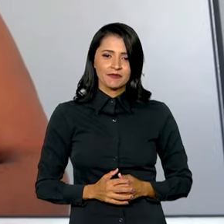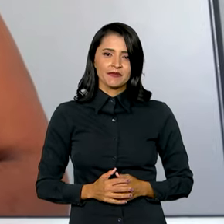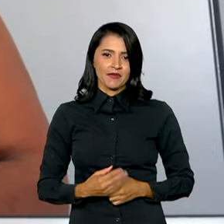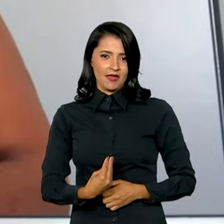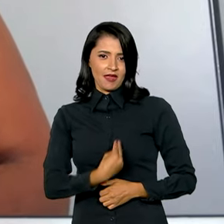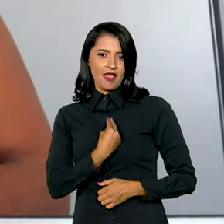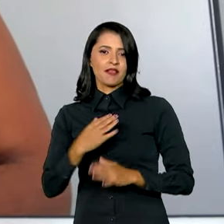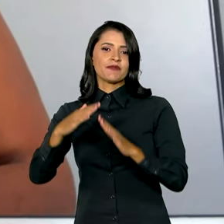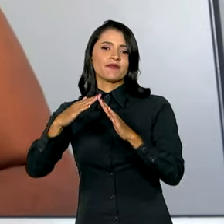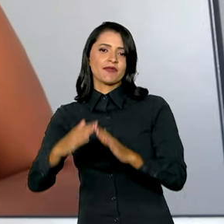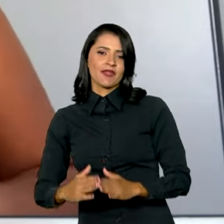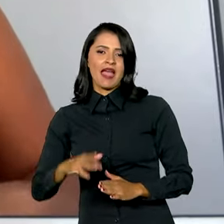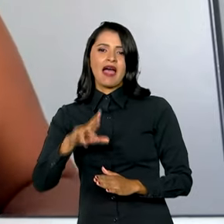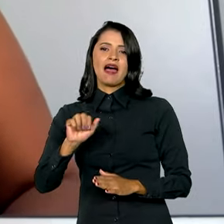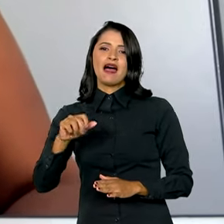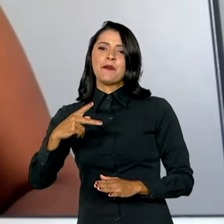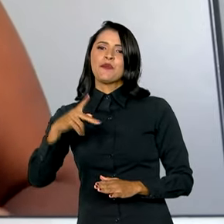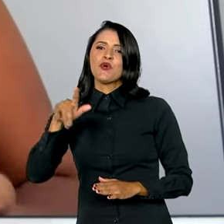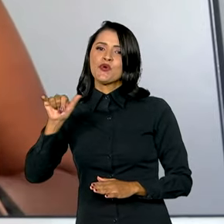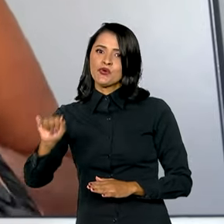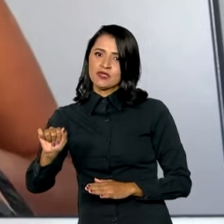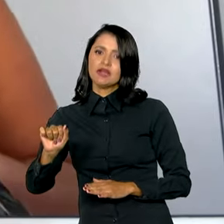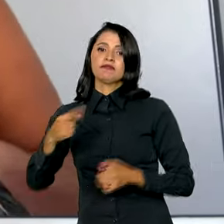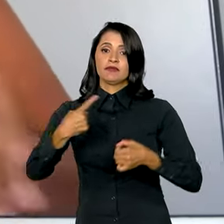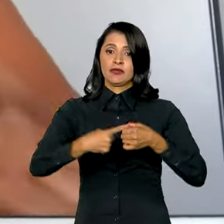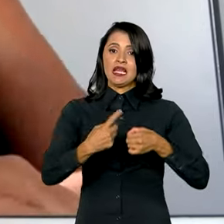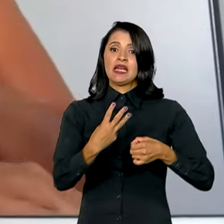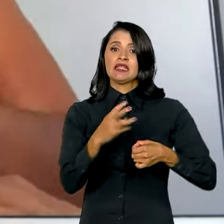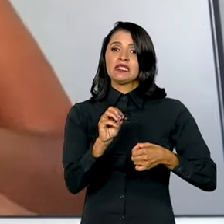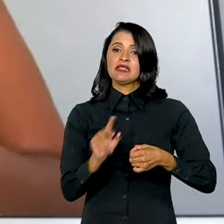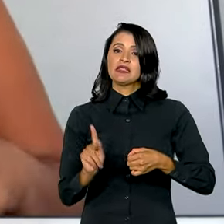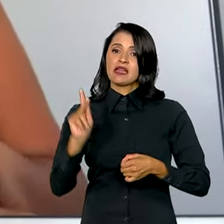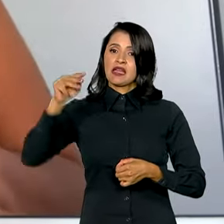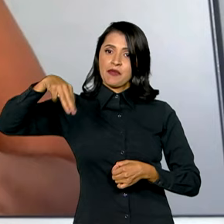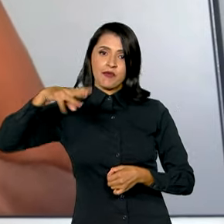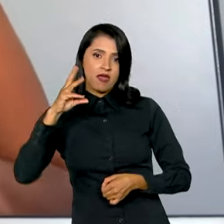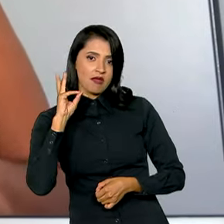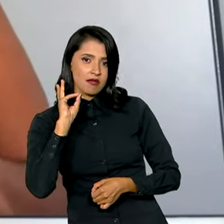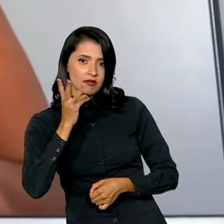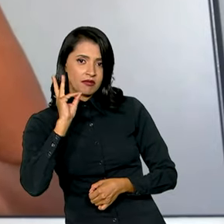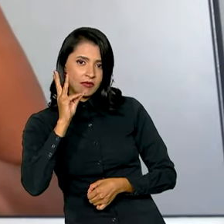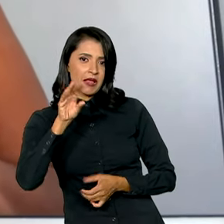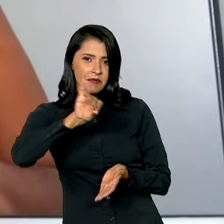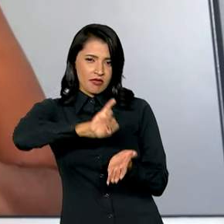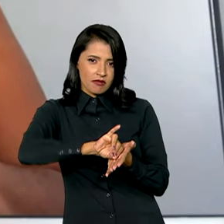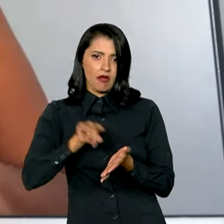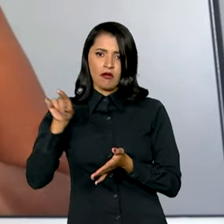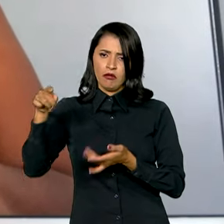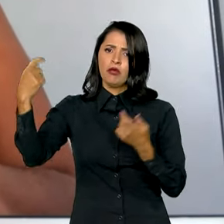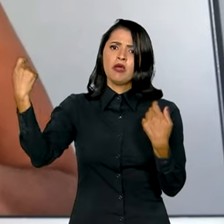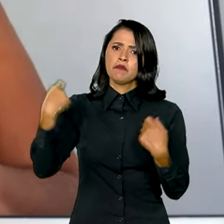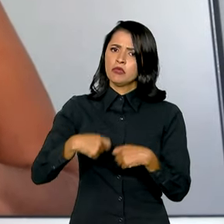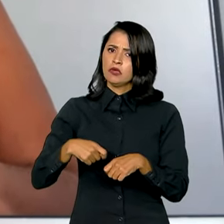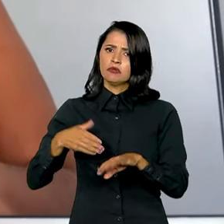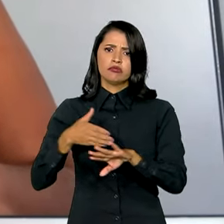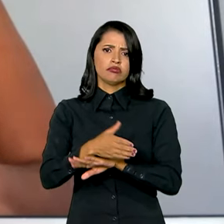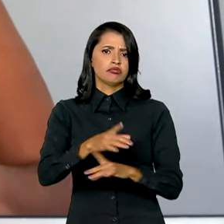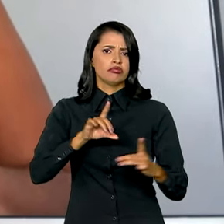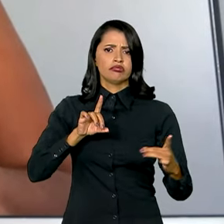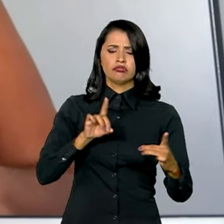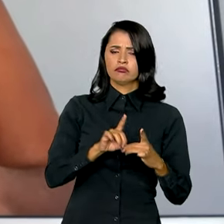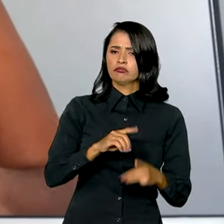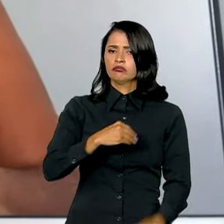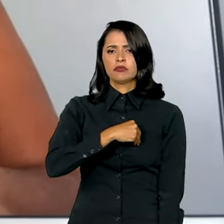Moradora de Raposa, cidade a 30 quilômetros de São Luís, no Maranhão, Eliane precisa de atendimento rotineiro no posto